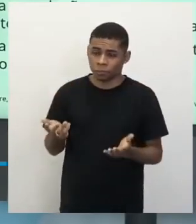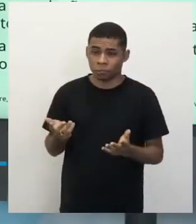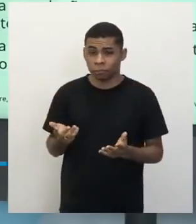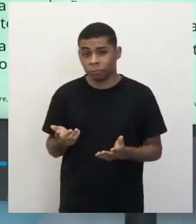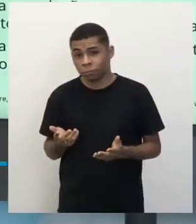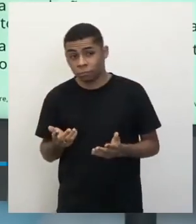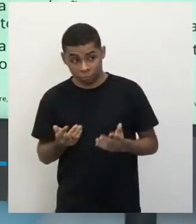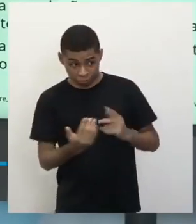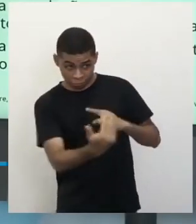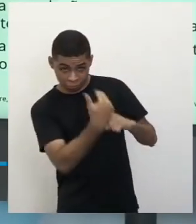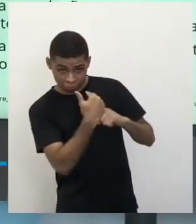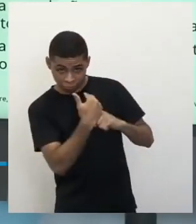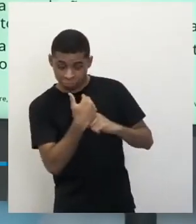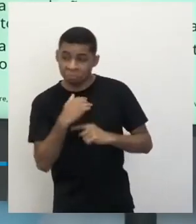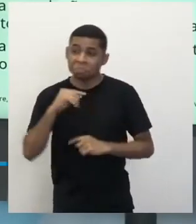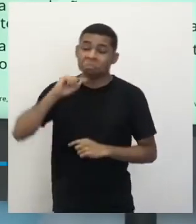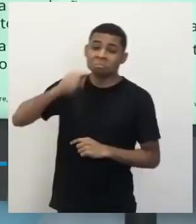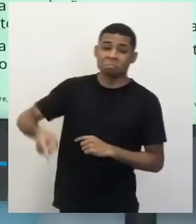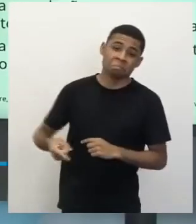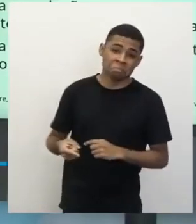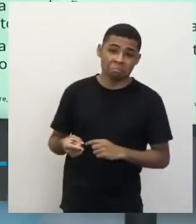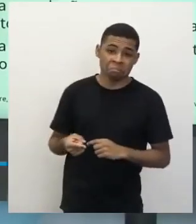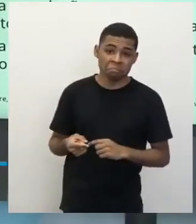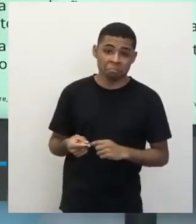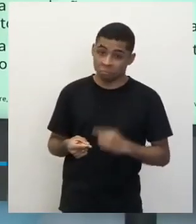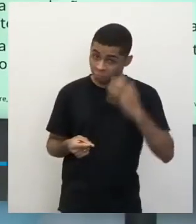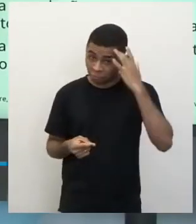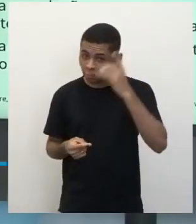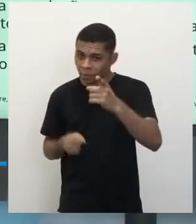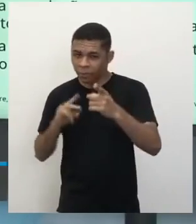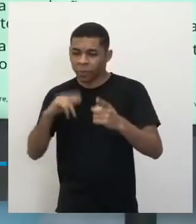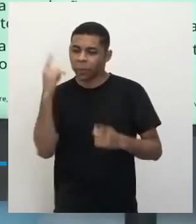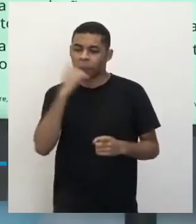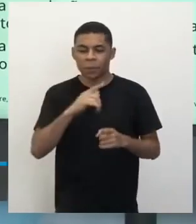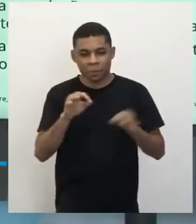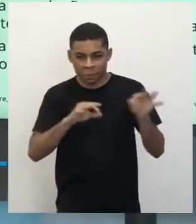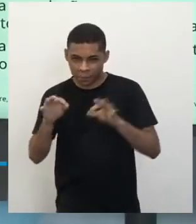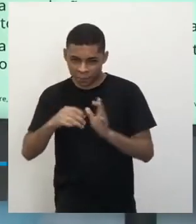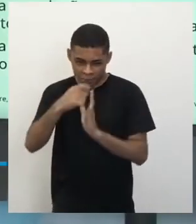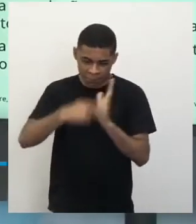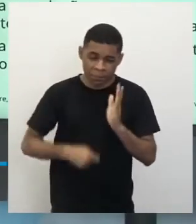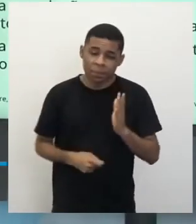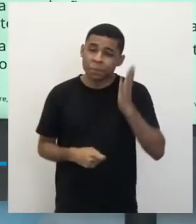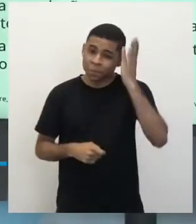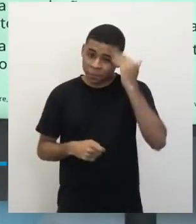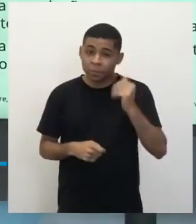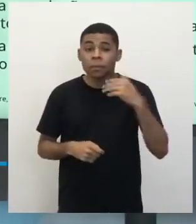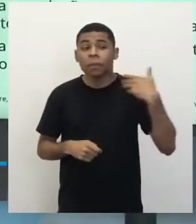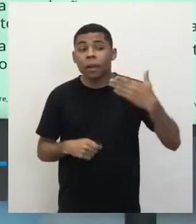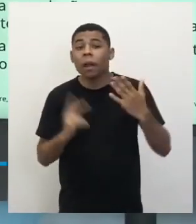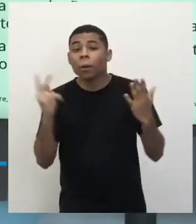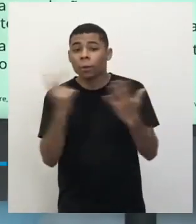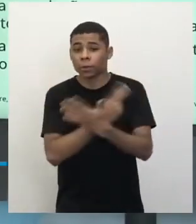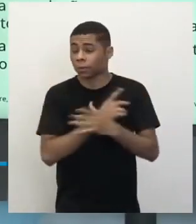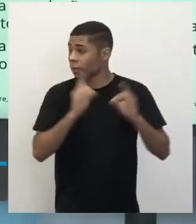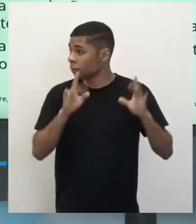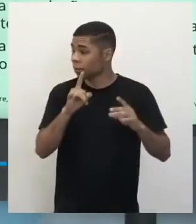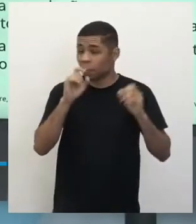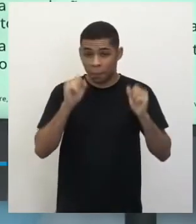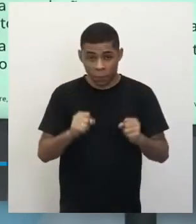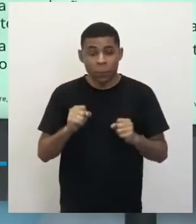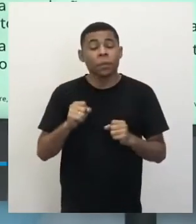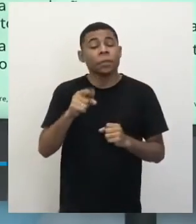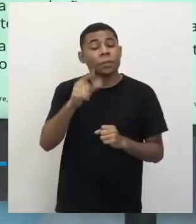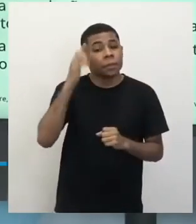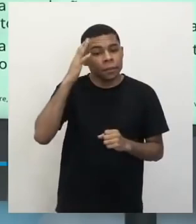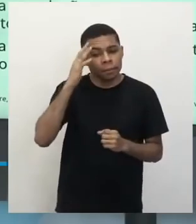mais benefícios ou malefícios? Então, eu acredito que vocês irão conseguir retomar. Já sabe que o que aconteceu especificamente vocês podem utilizar